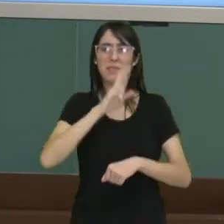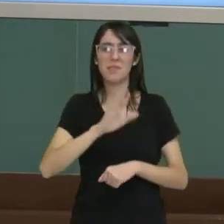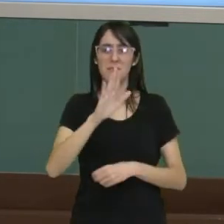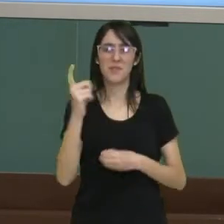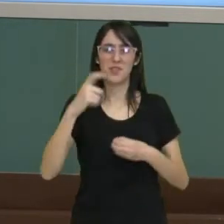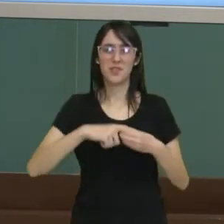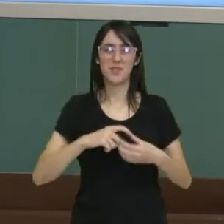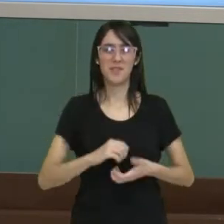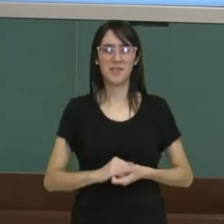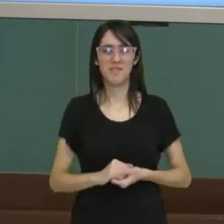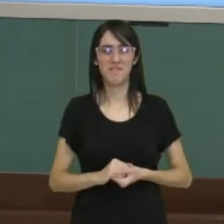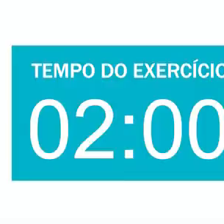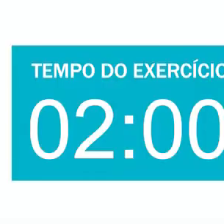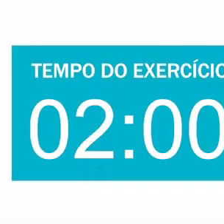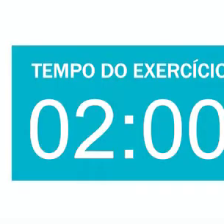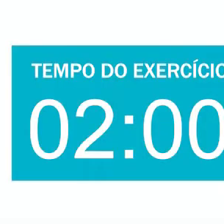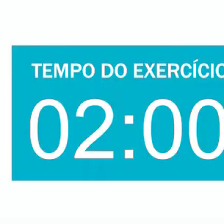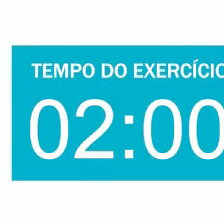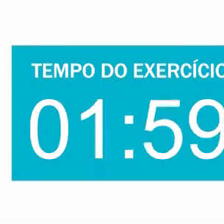já volta.